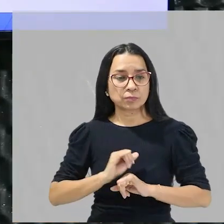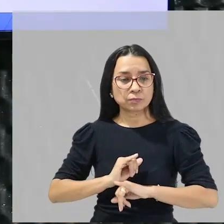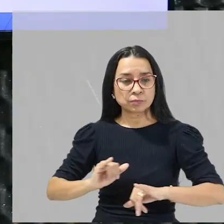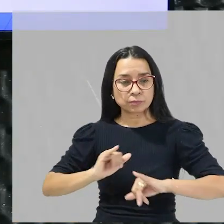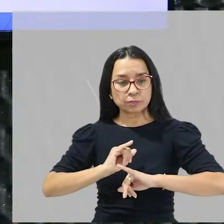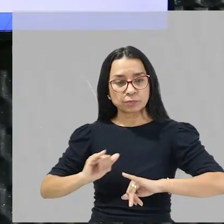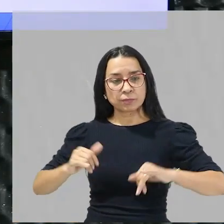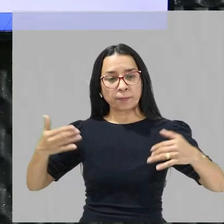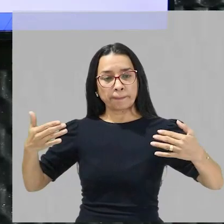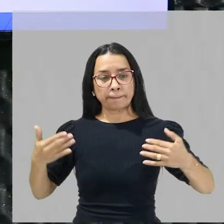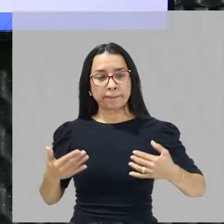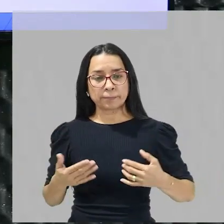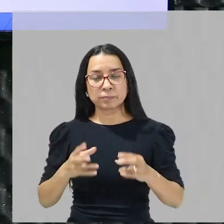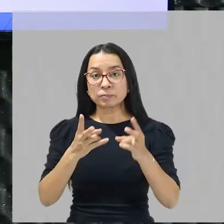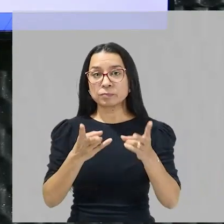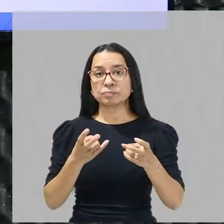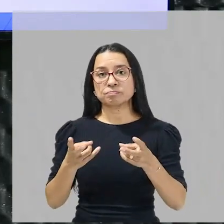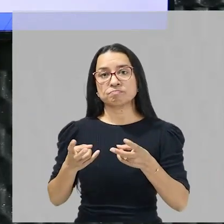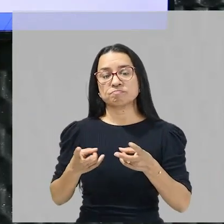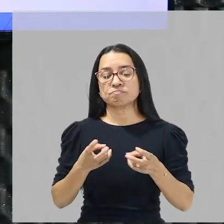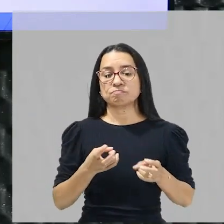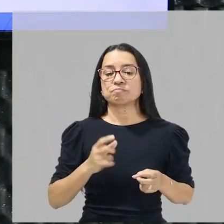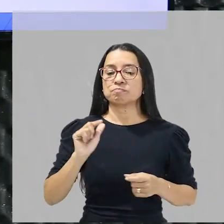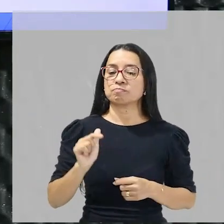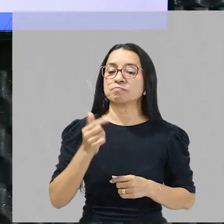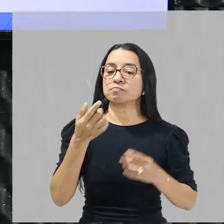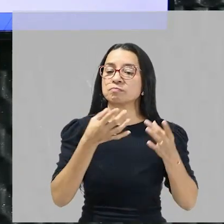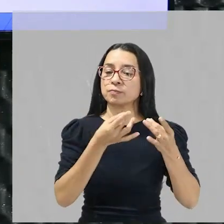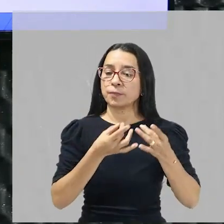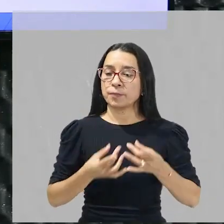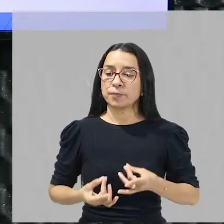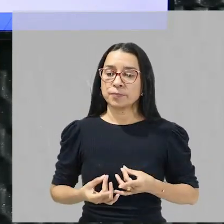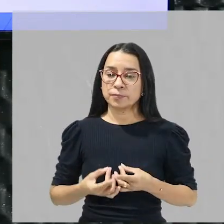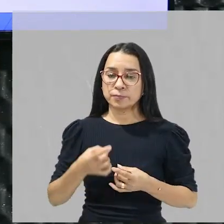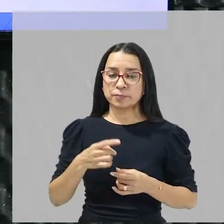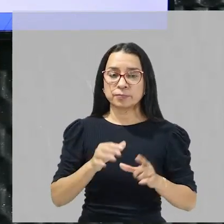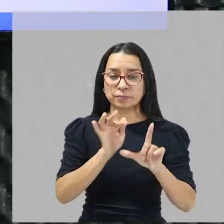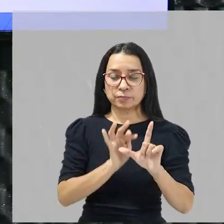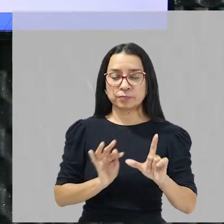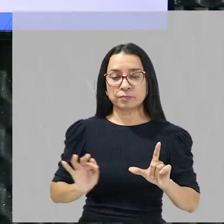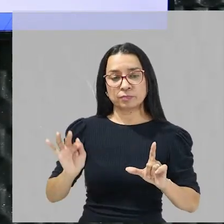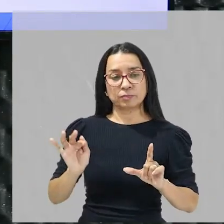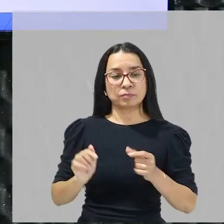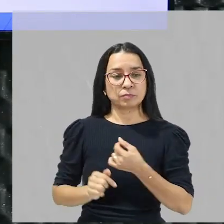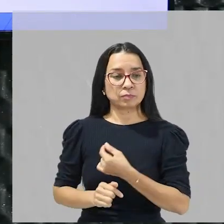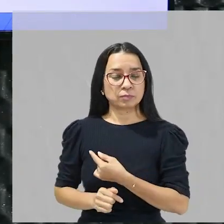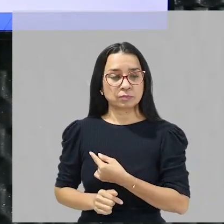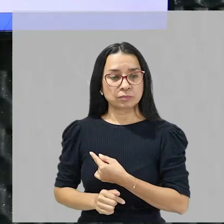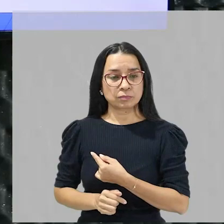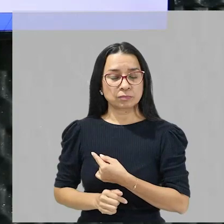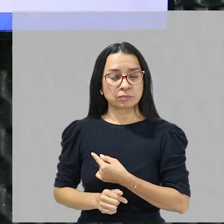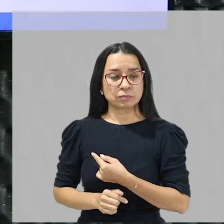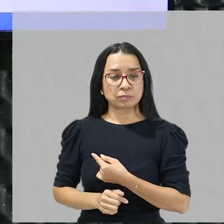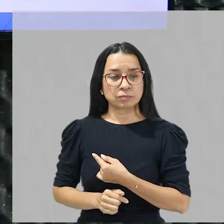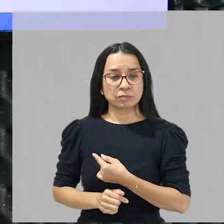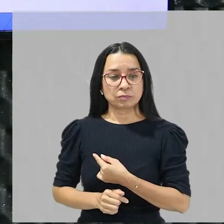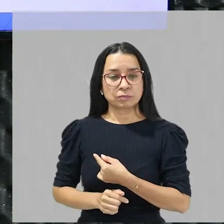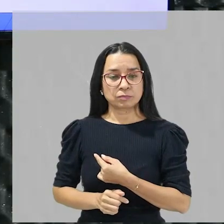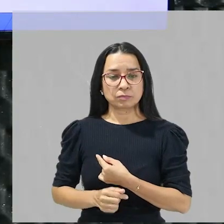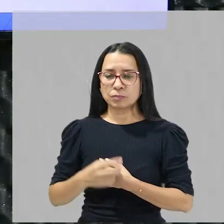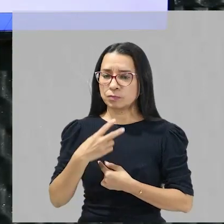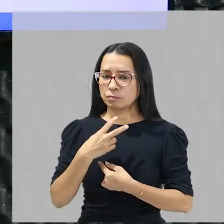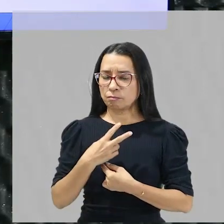Bom, aqui eu quero chamar a tua atenção de um outro detalhe. Nessa função aqui, a quadrática, a gente não vai